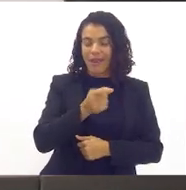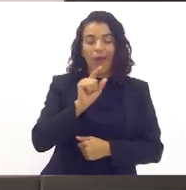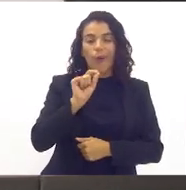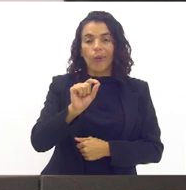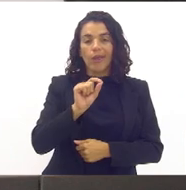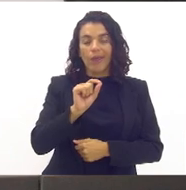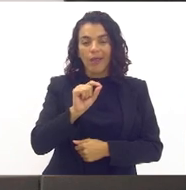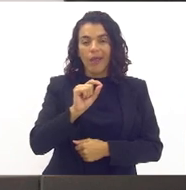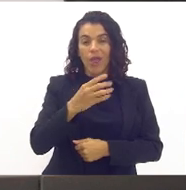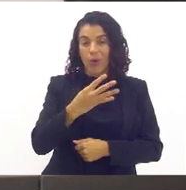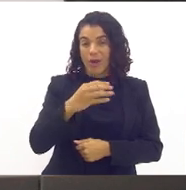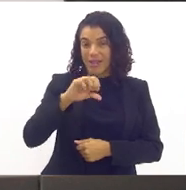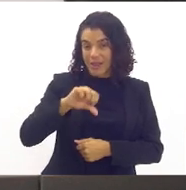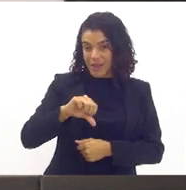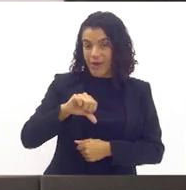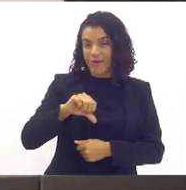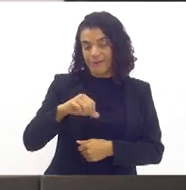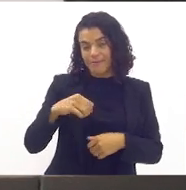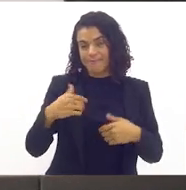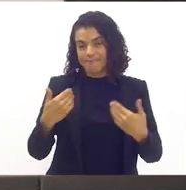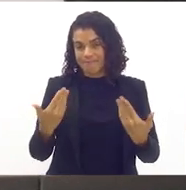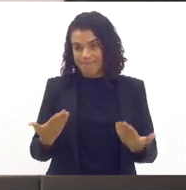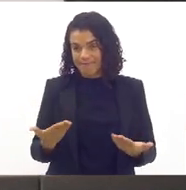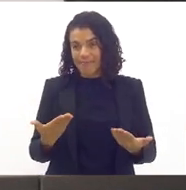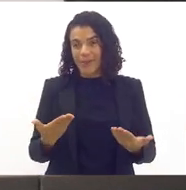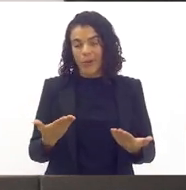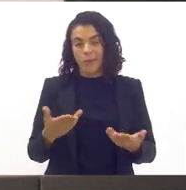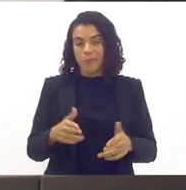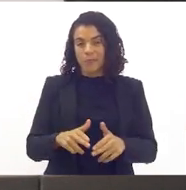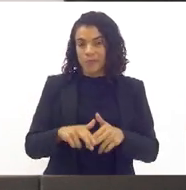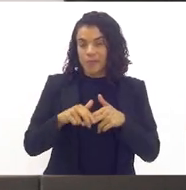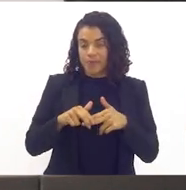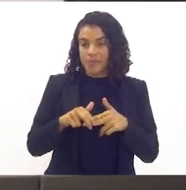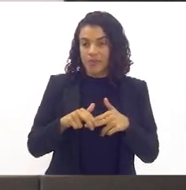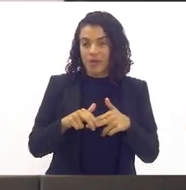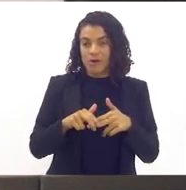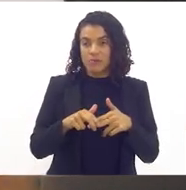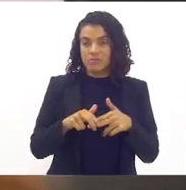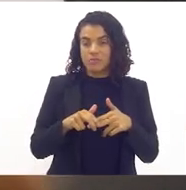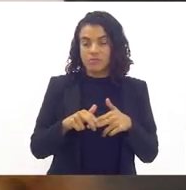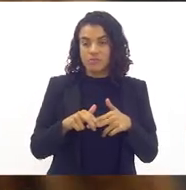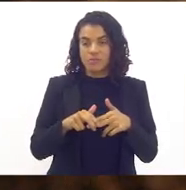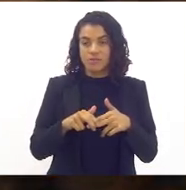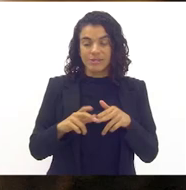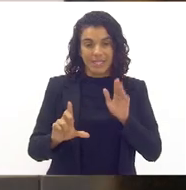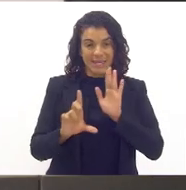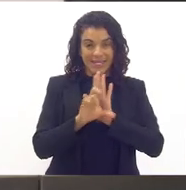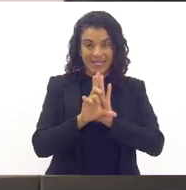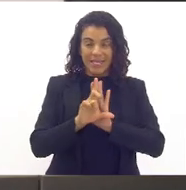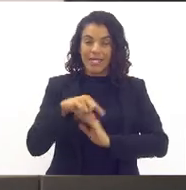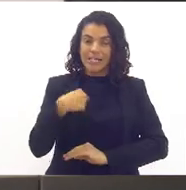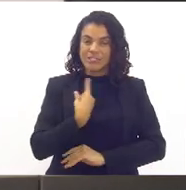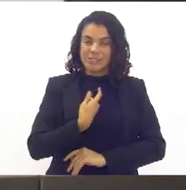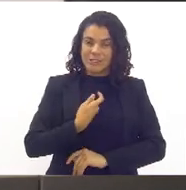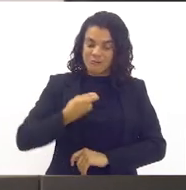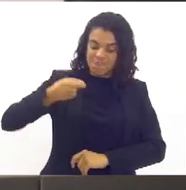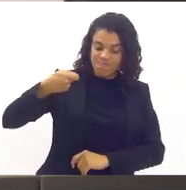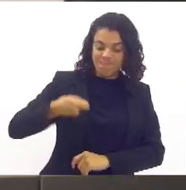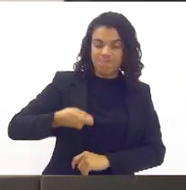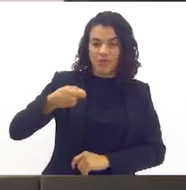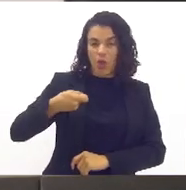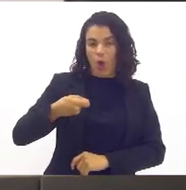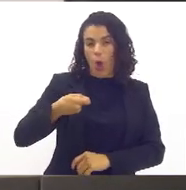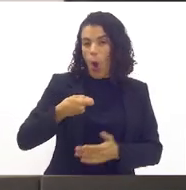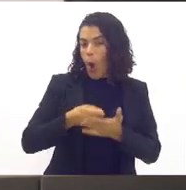era 49%. Então, por força da lei, a gente é obrigado a reduzir nos